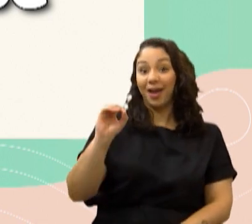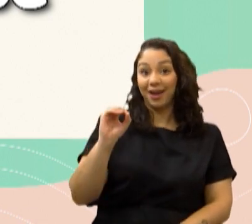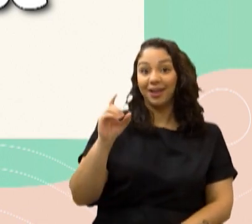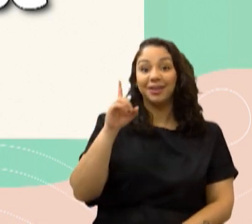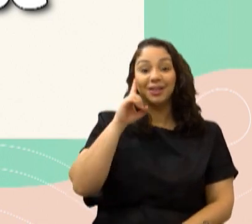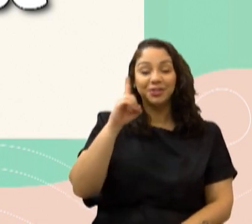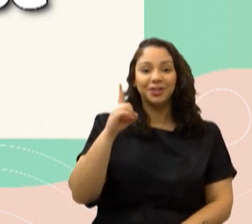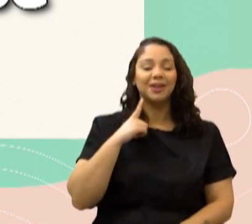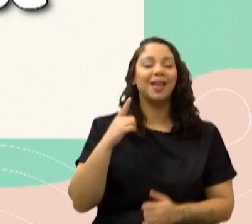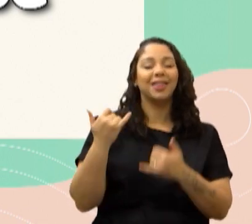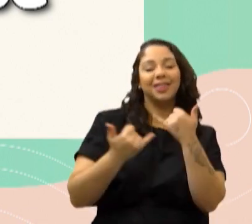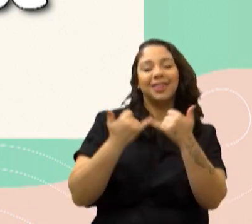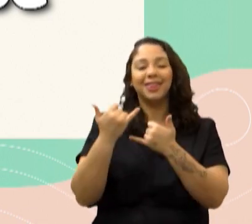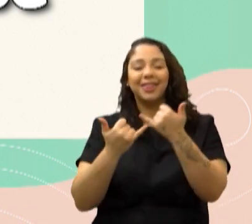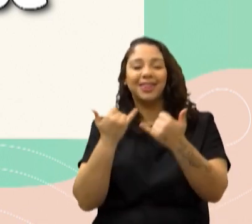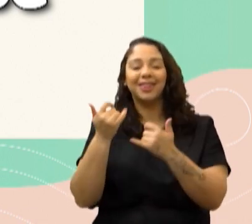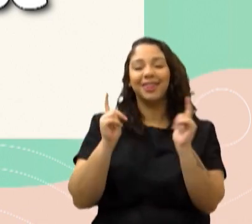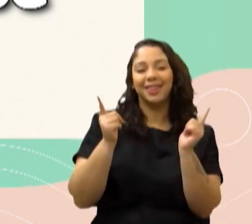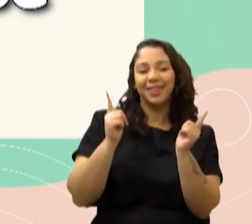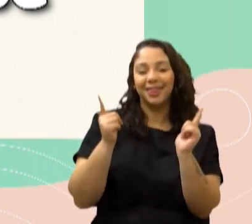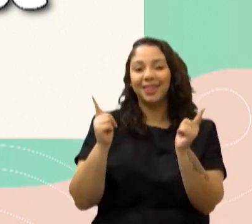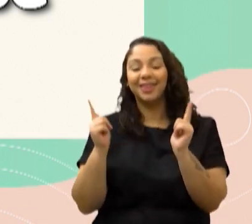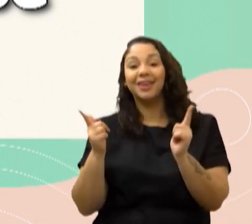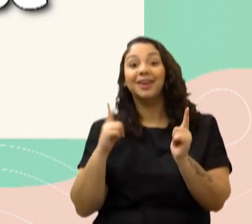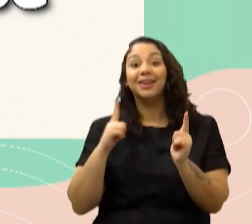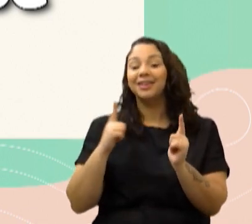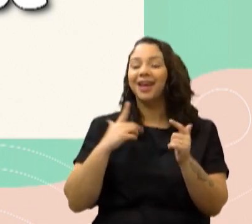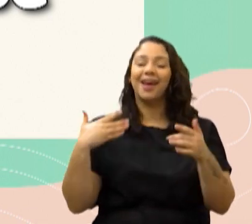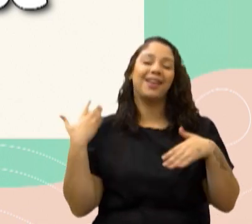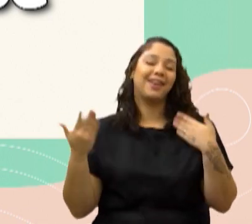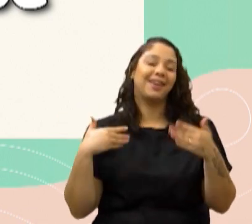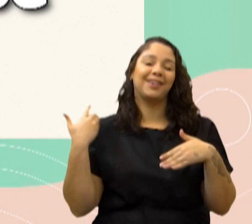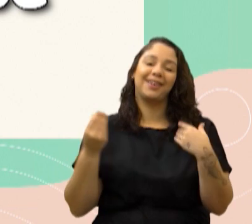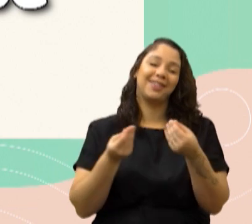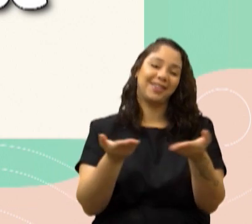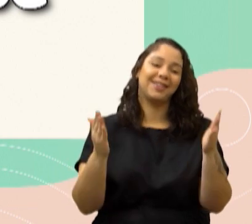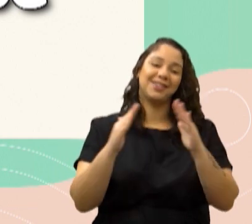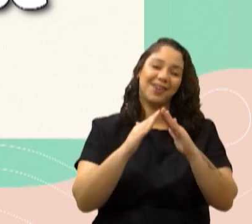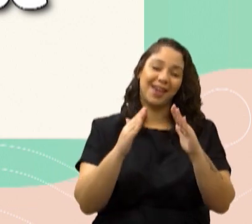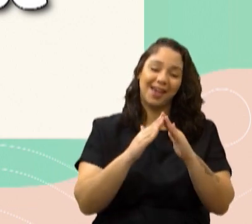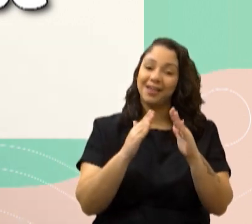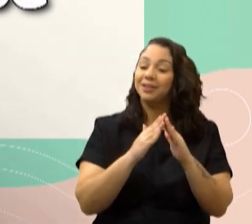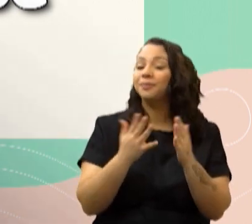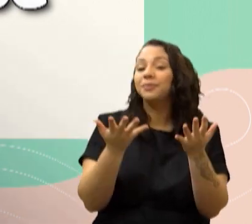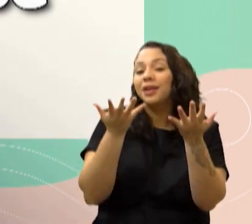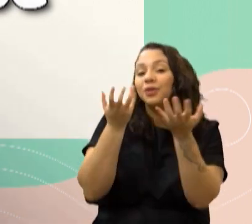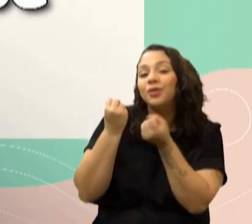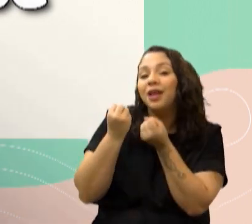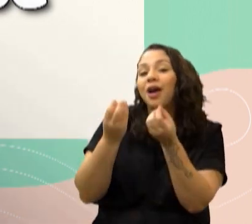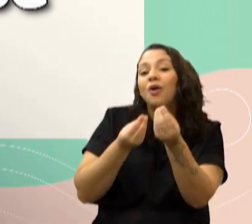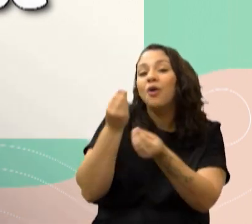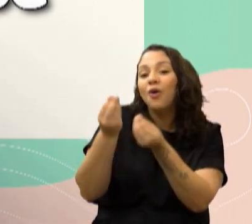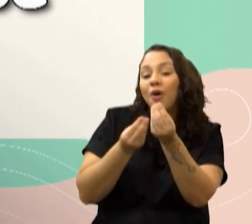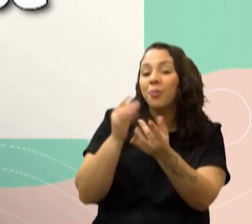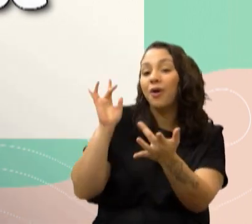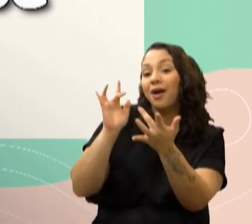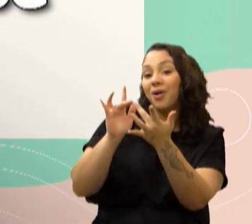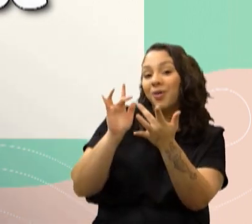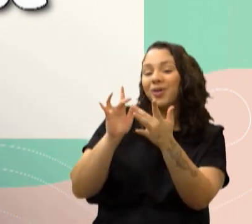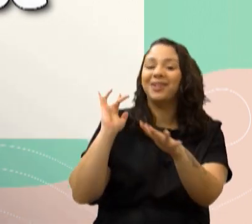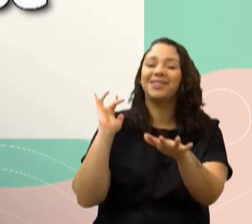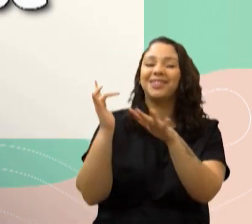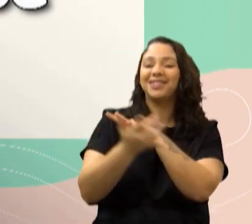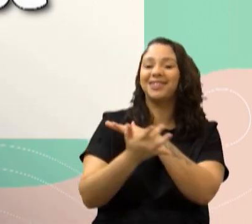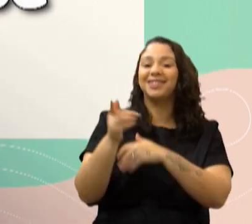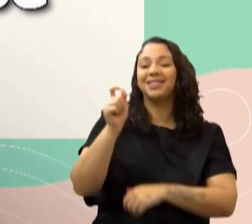dias e é super espoleta e brincalhona. Só vai trazer alegria para sua casa. Para adotar, entre em contato